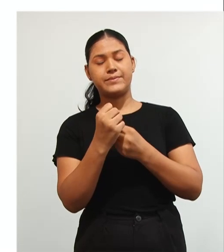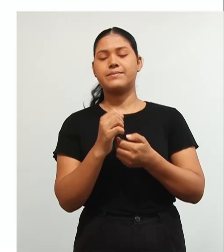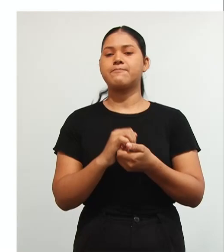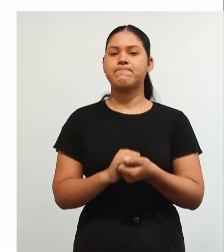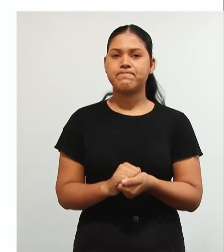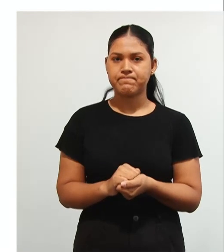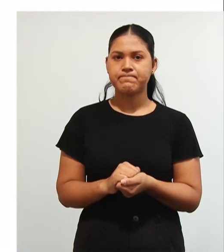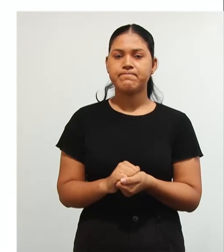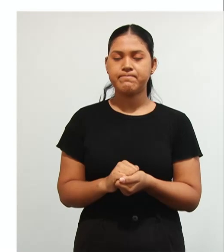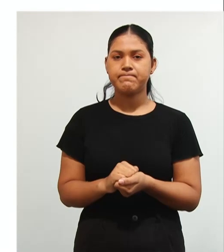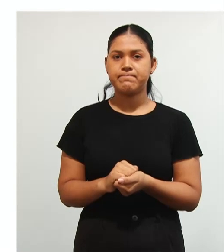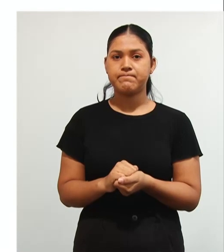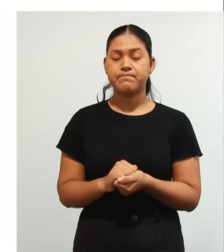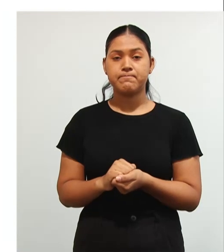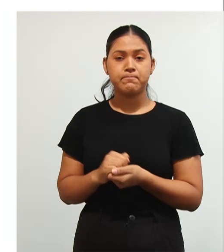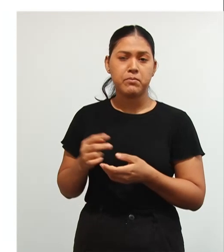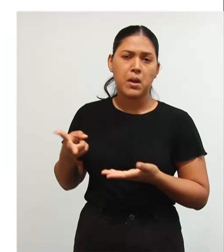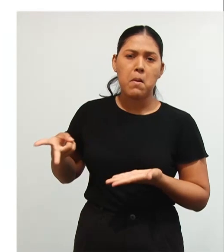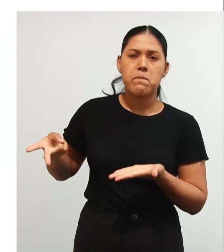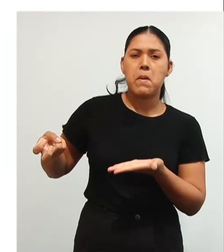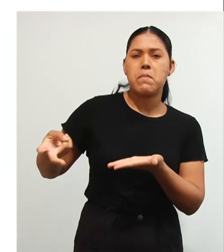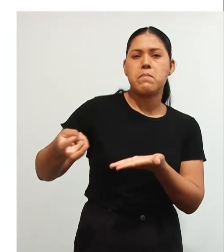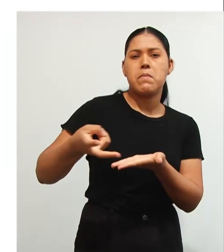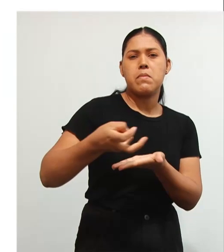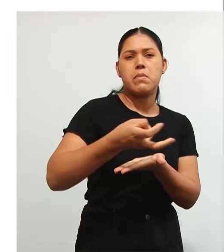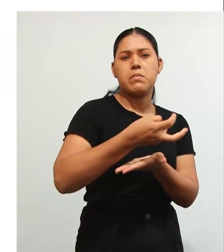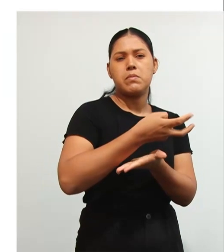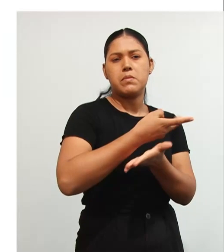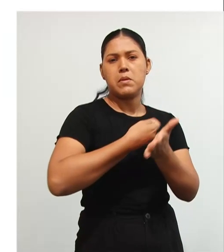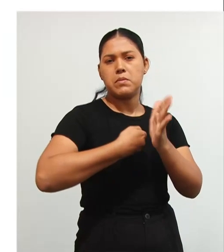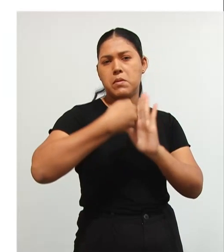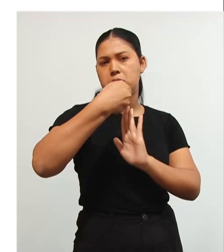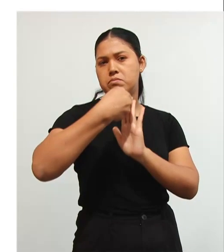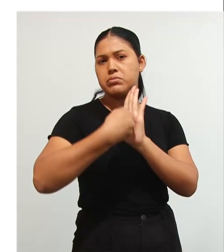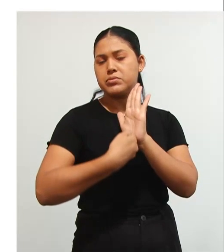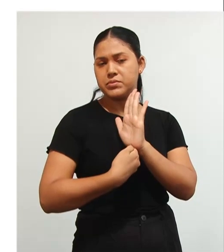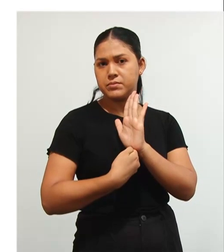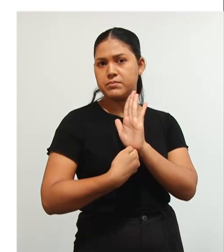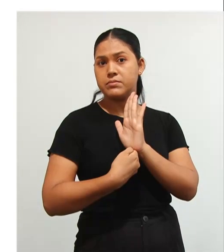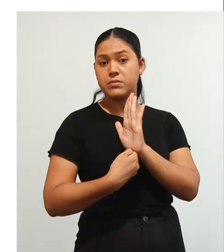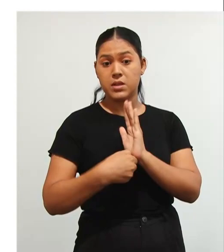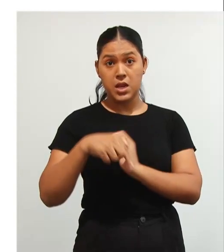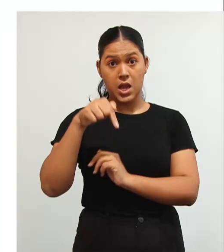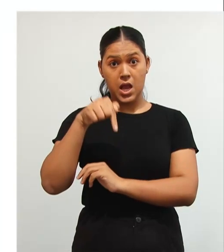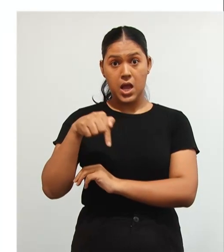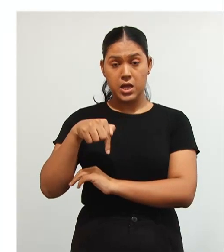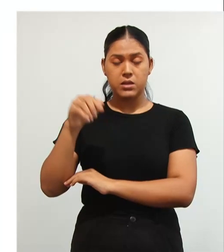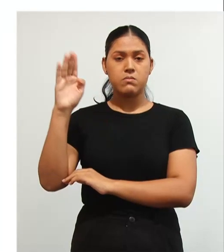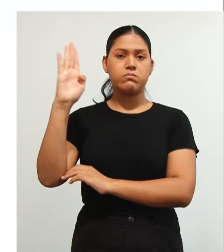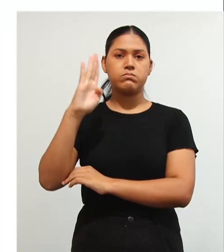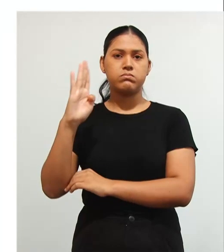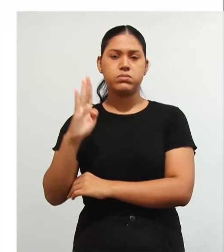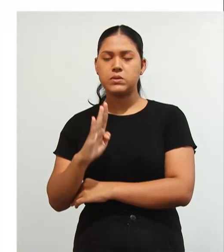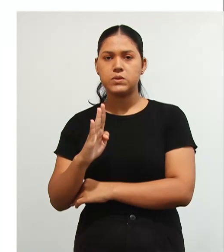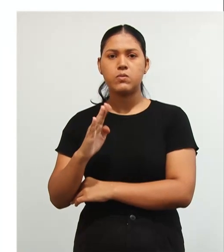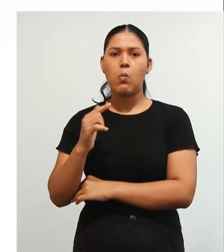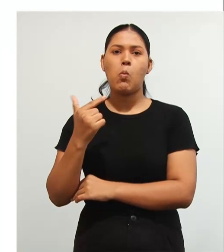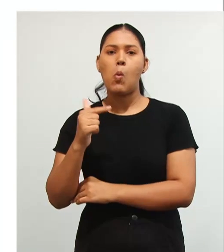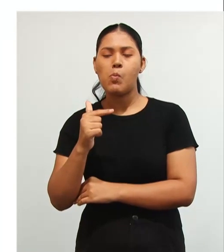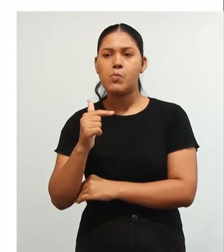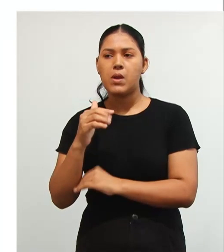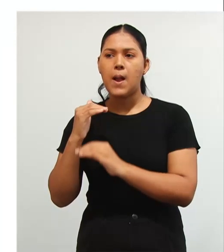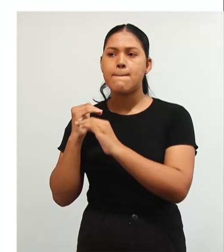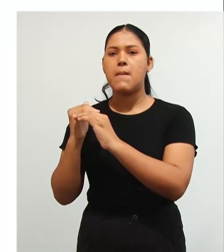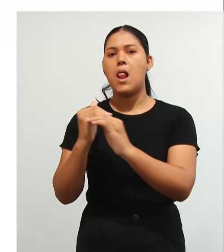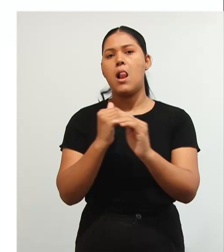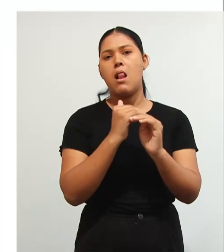as pessoas acham que pagamos muitos impostos no Brasil. Uma das explicações é que os impostos não são arrecadados de uma forma muito justa.